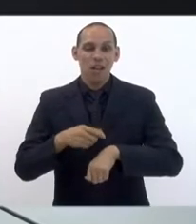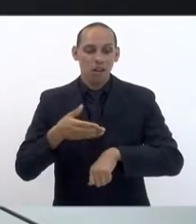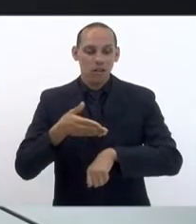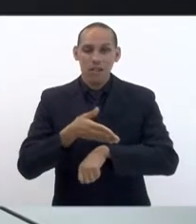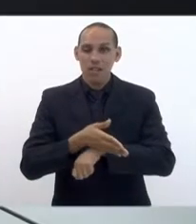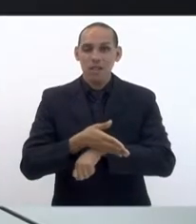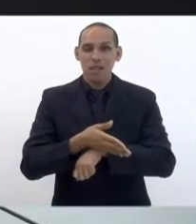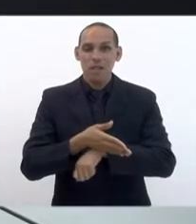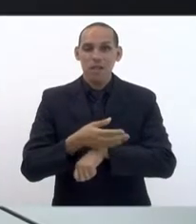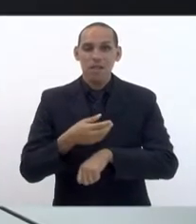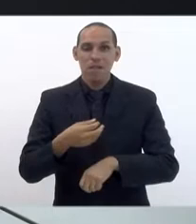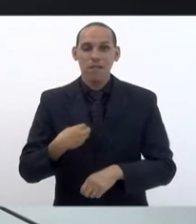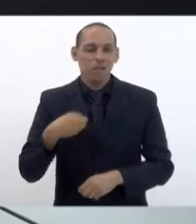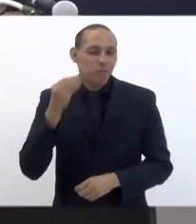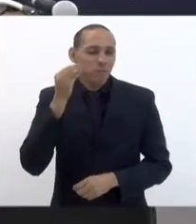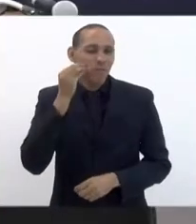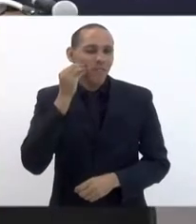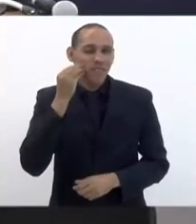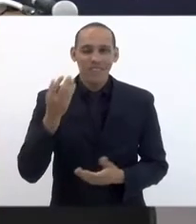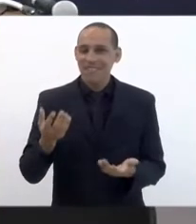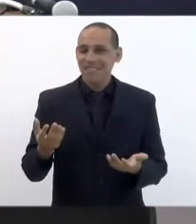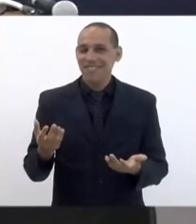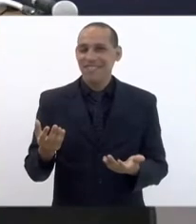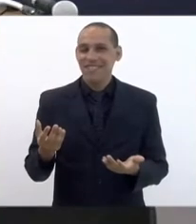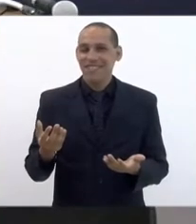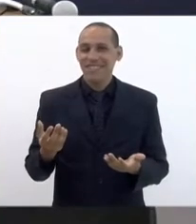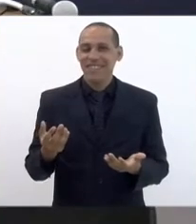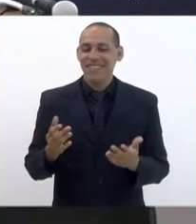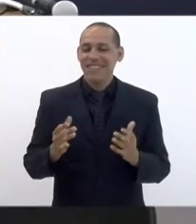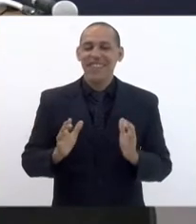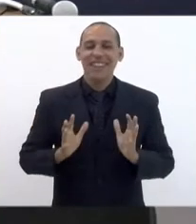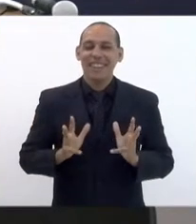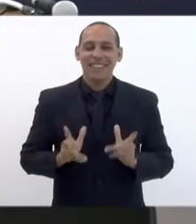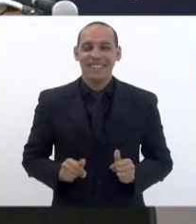até um beijo. Um ósculo santo.